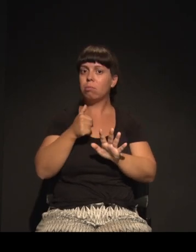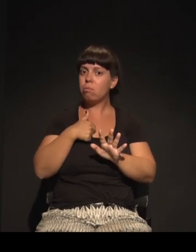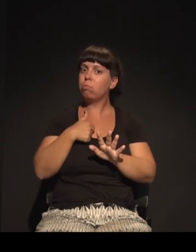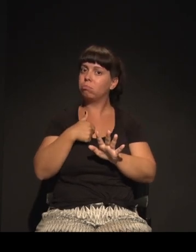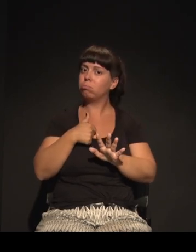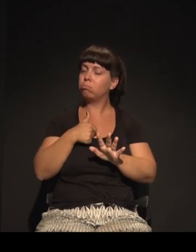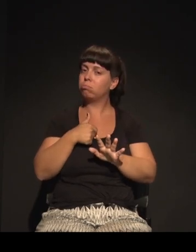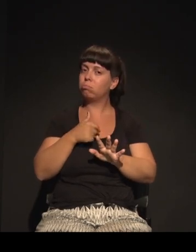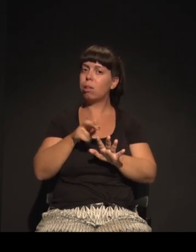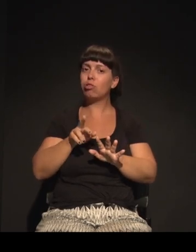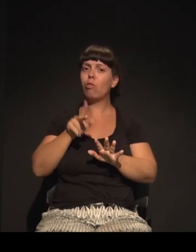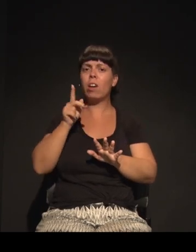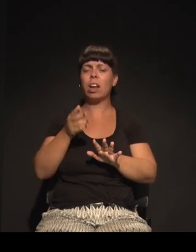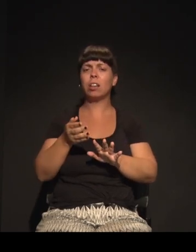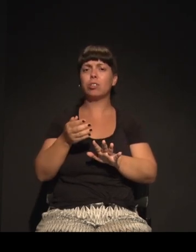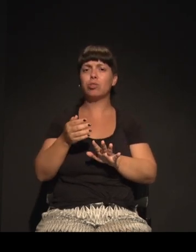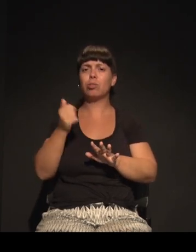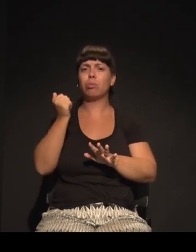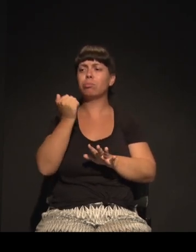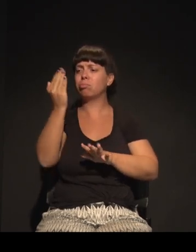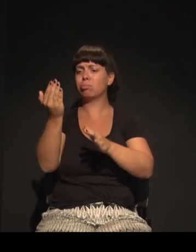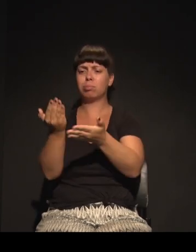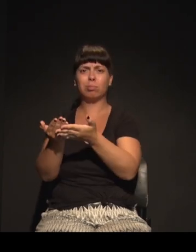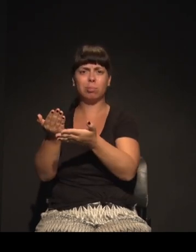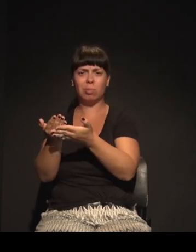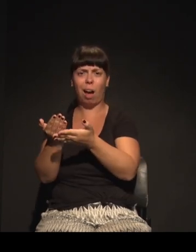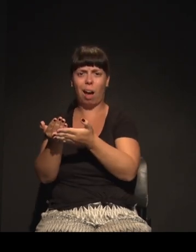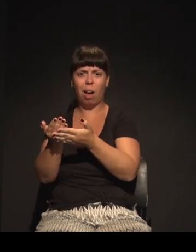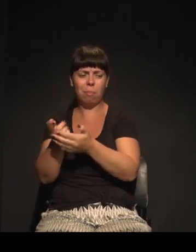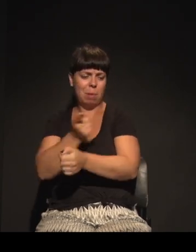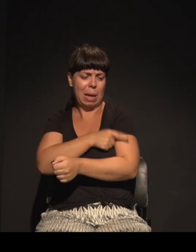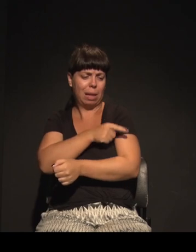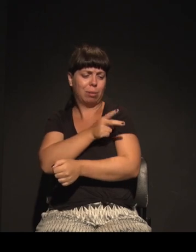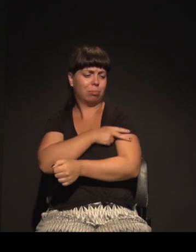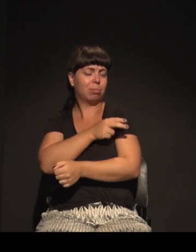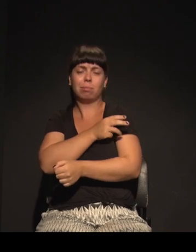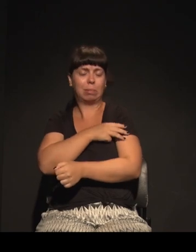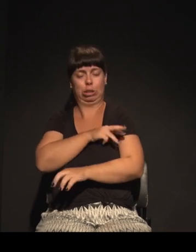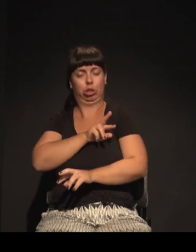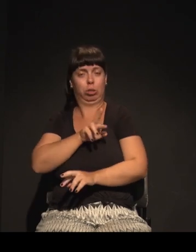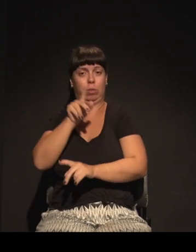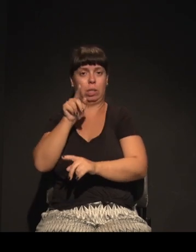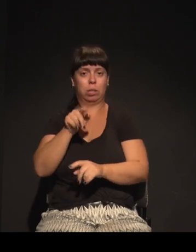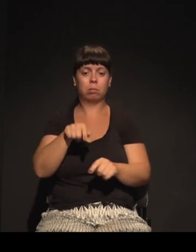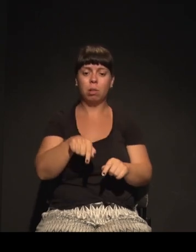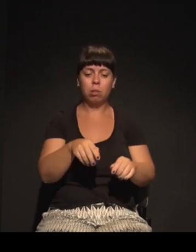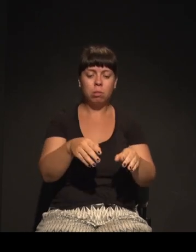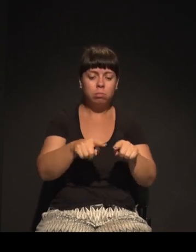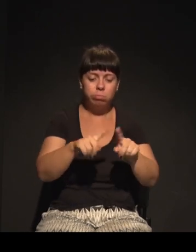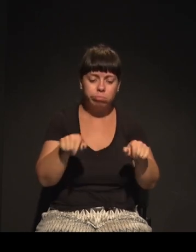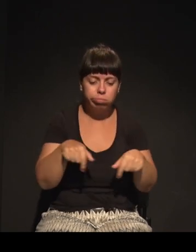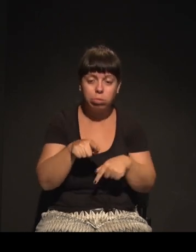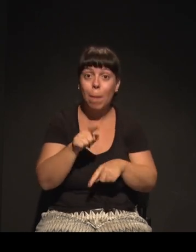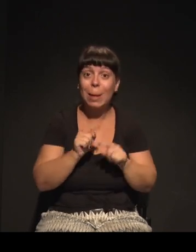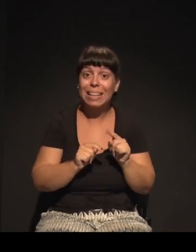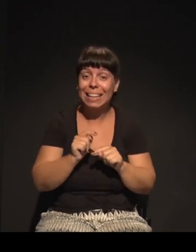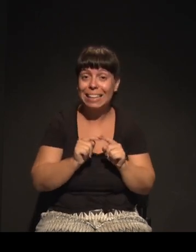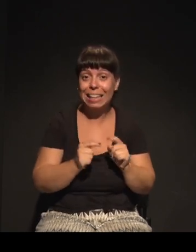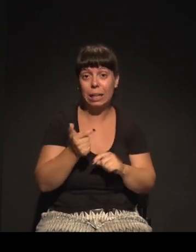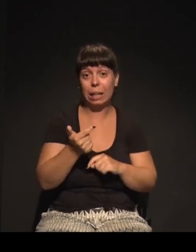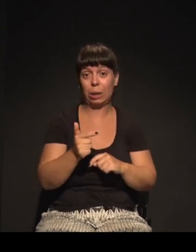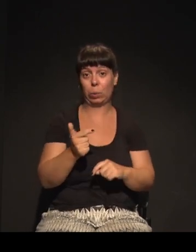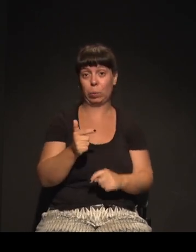fora é do 1º 2º 3º ano então eu comecei mudar tudo eles mandaram quer dizer não tinha material até hoje não tem mataria